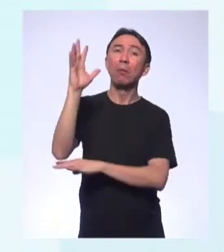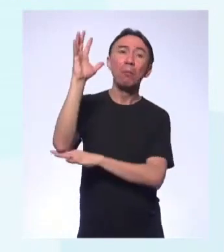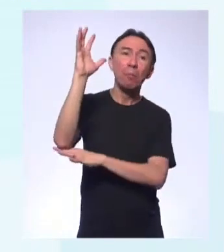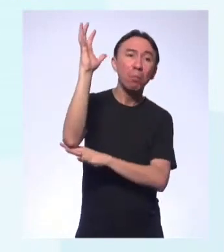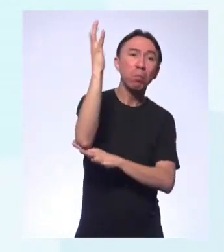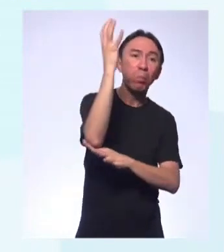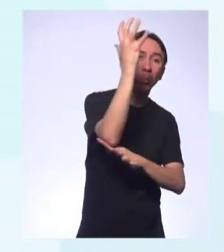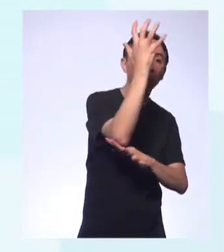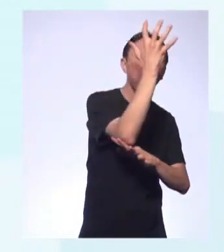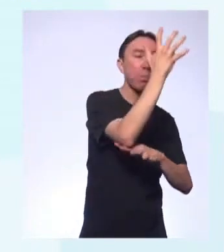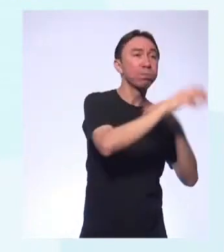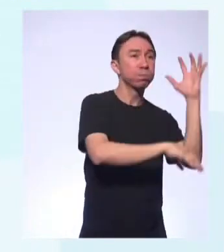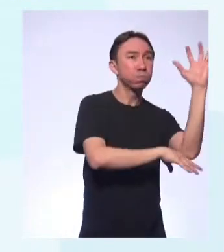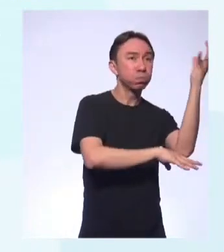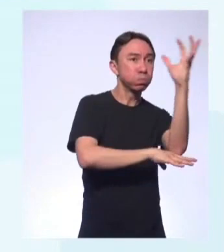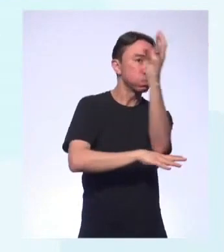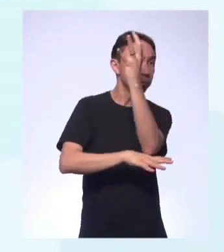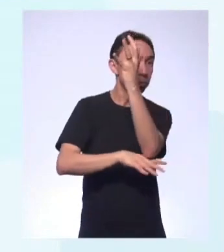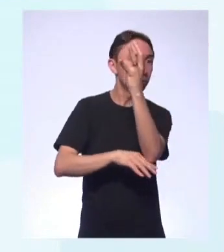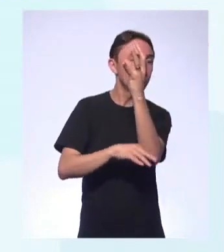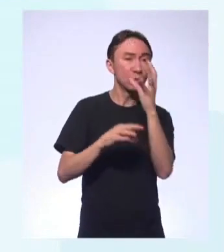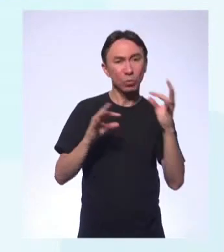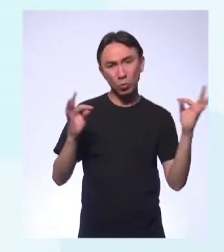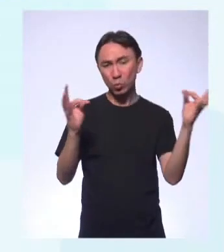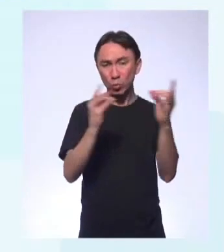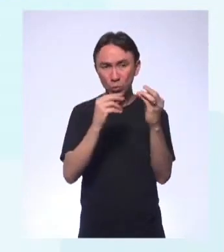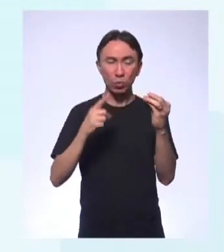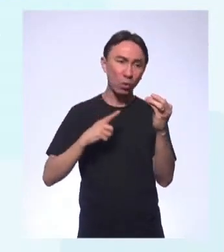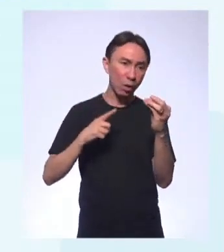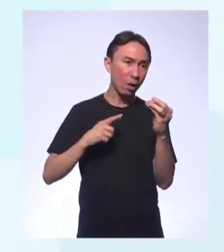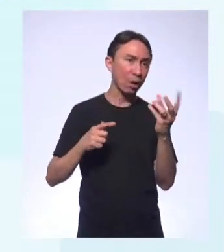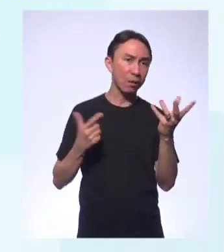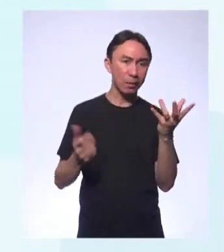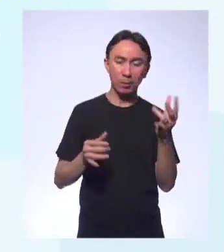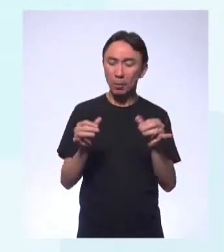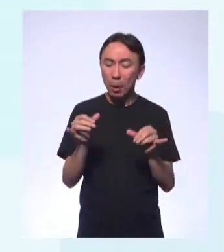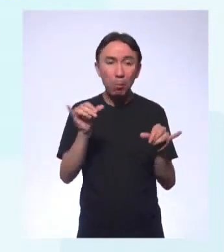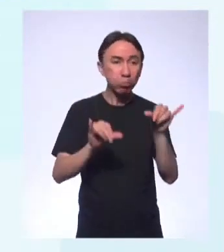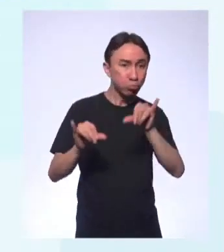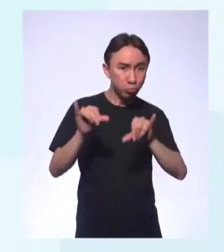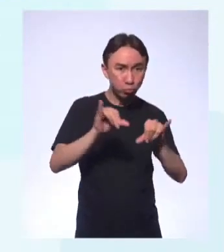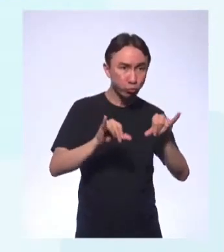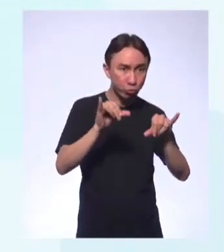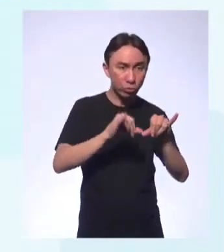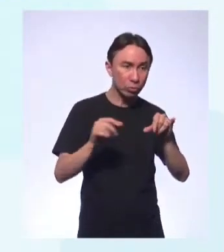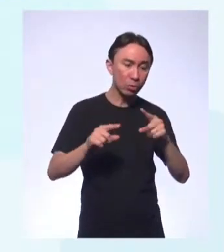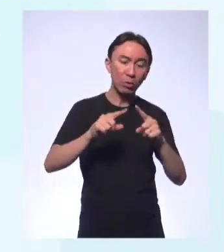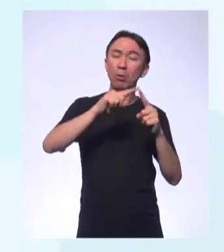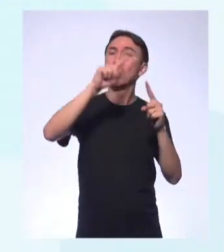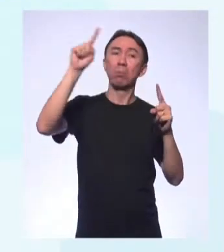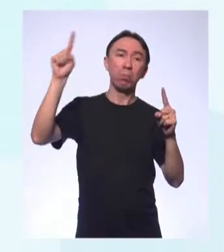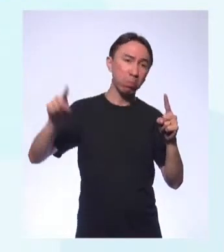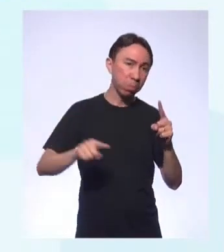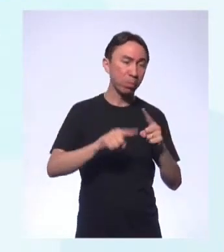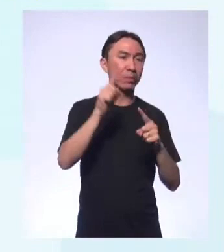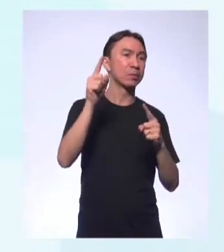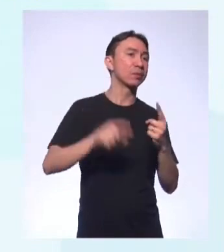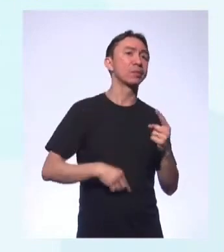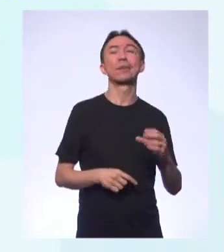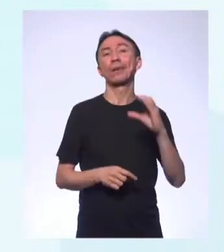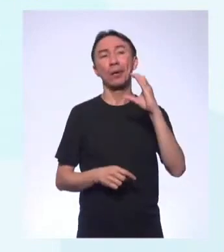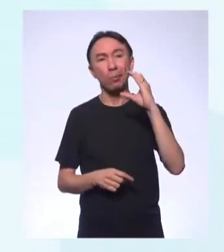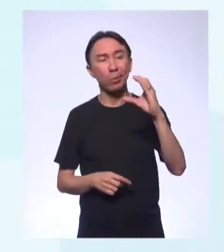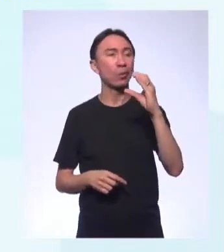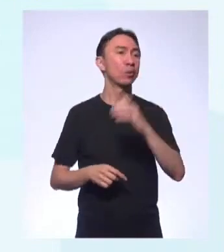todos esses elementos químicos vão circular, vão fazer a sua função, ocorrendo aí o ciclo do carbono, o ciclo do nitrogênio, o ciclo